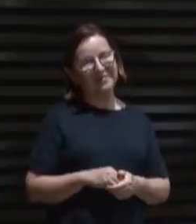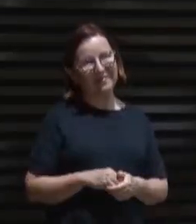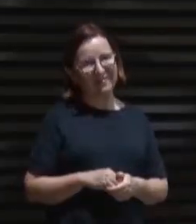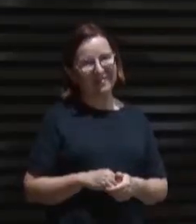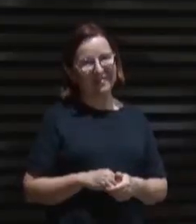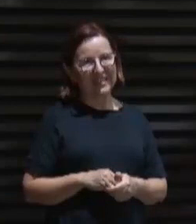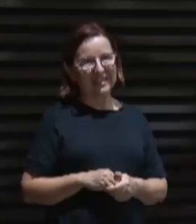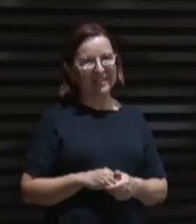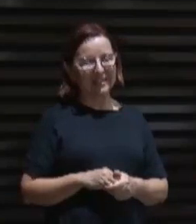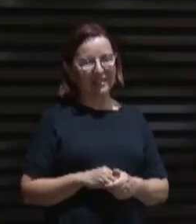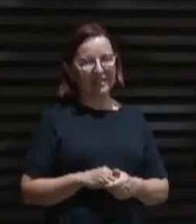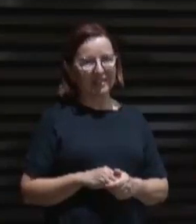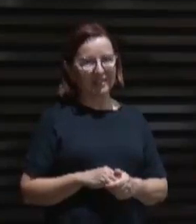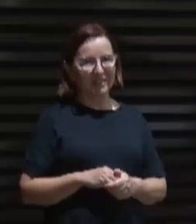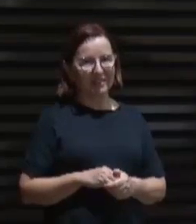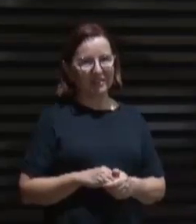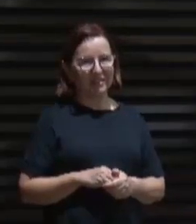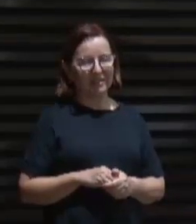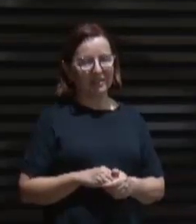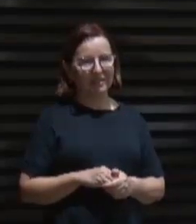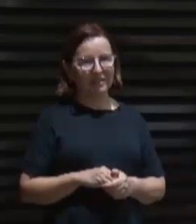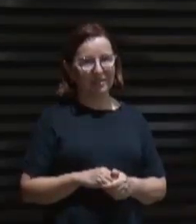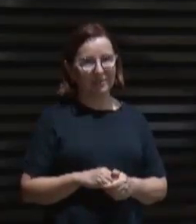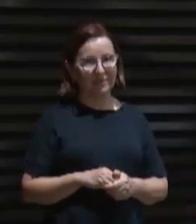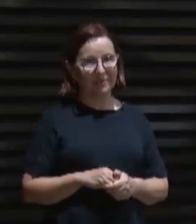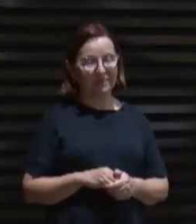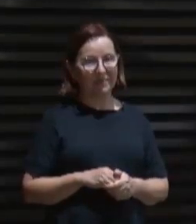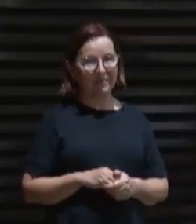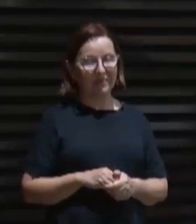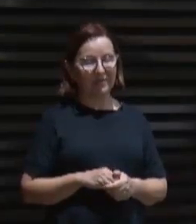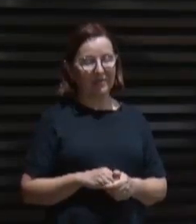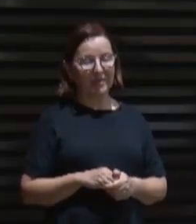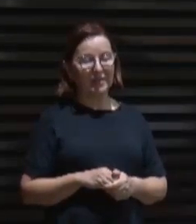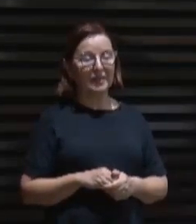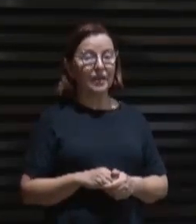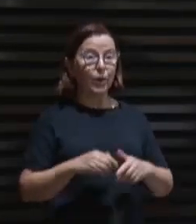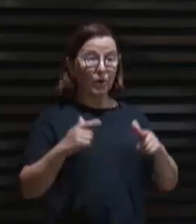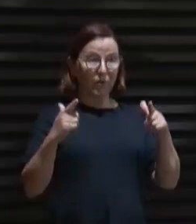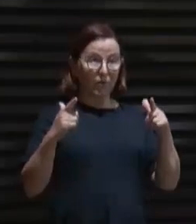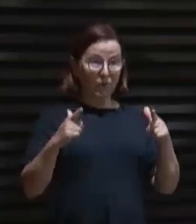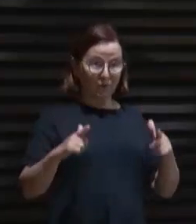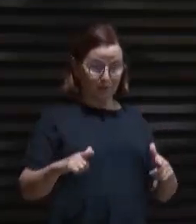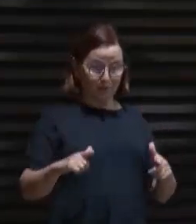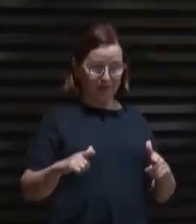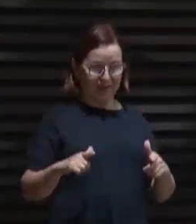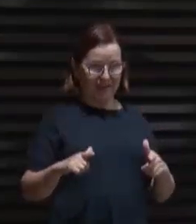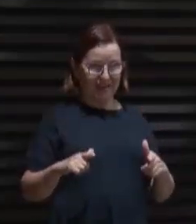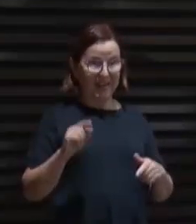seus discípulos. E a terceira coisa que eu vejo é o ambiente. Onde você